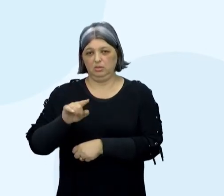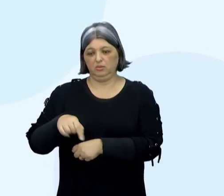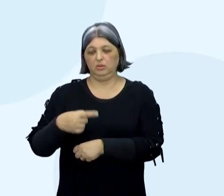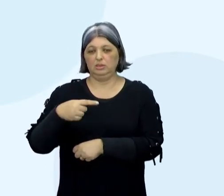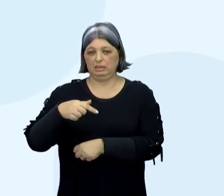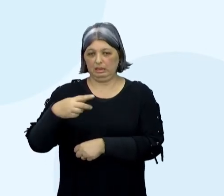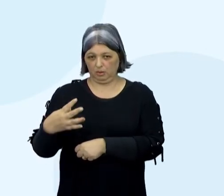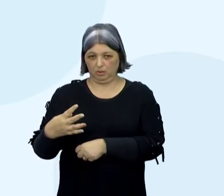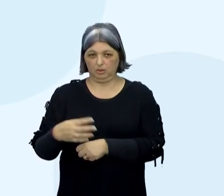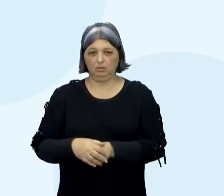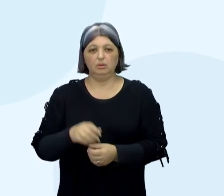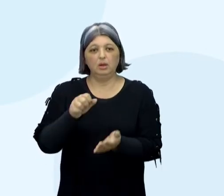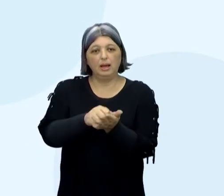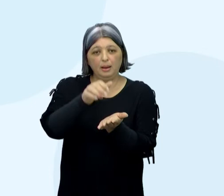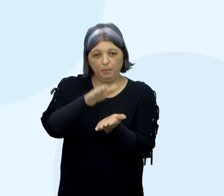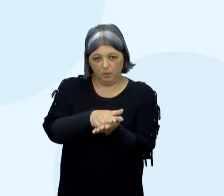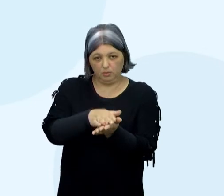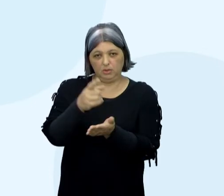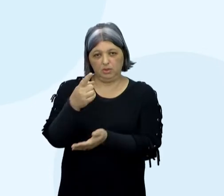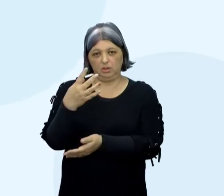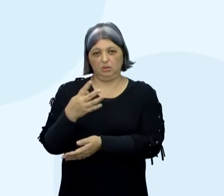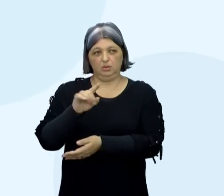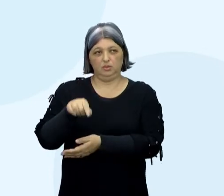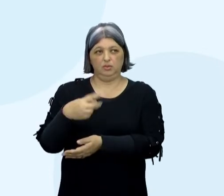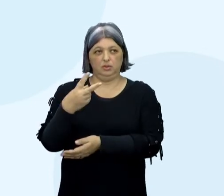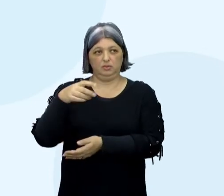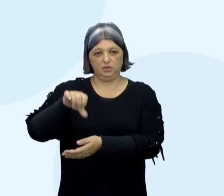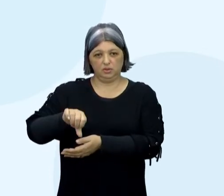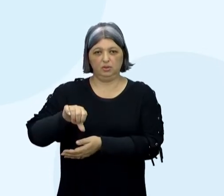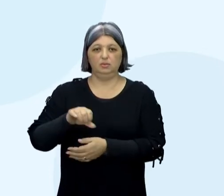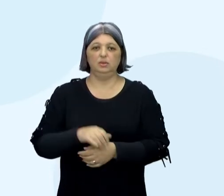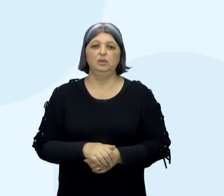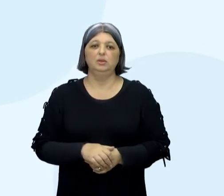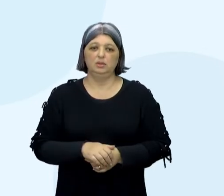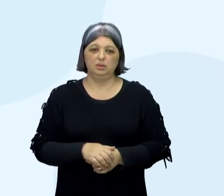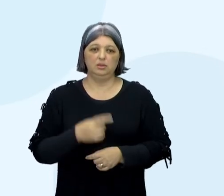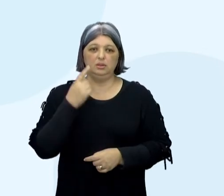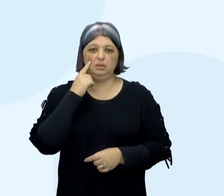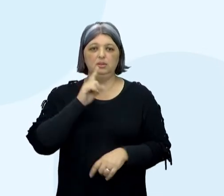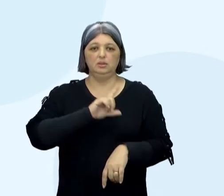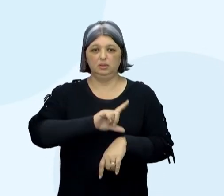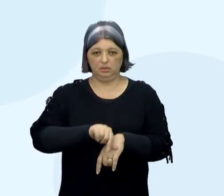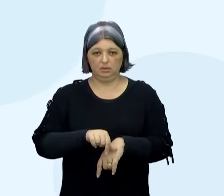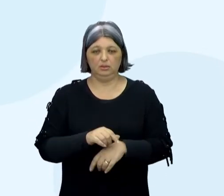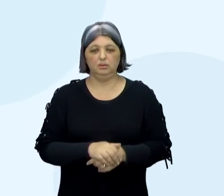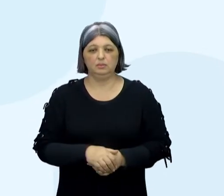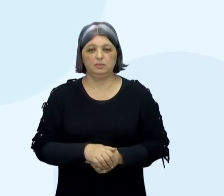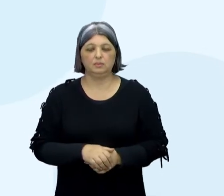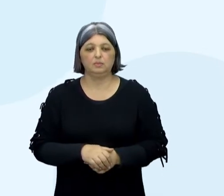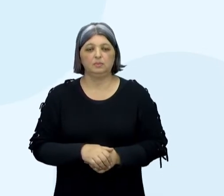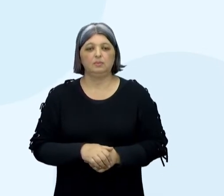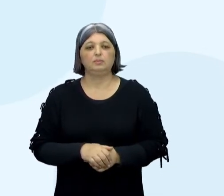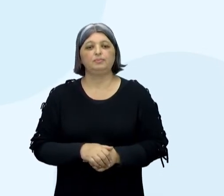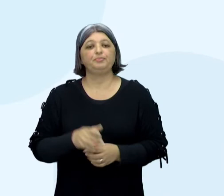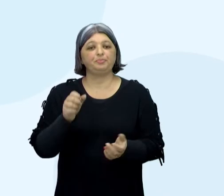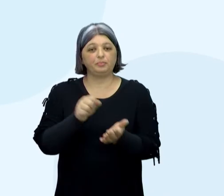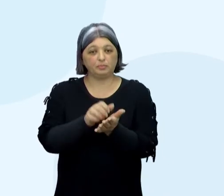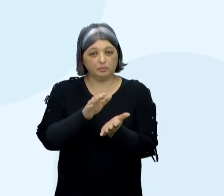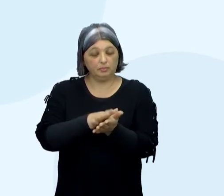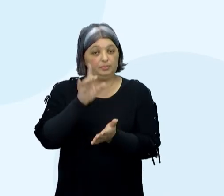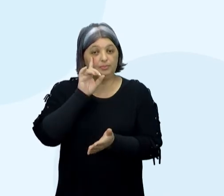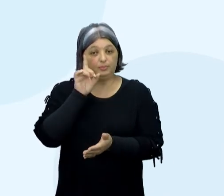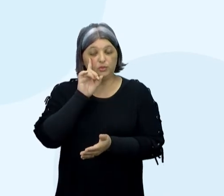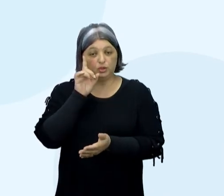714,74. A multa fixa é R$ 14,29. Obrigatoriamente, quem atrasar vai ter que pagar R$ 14,29. E a multa por